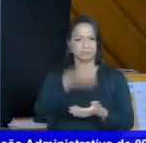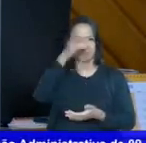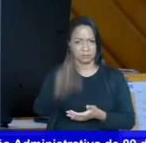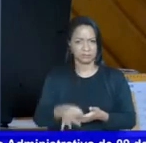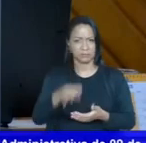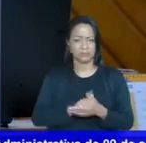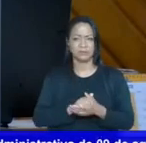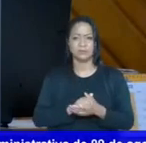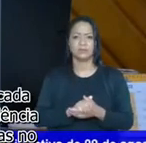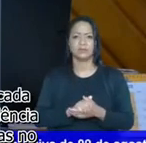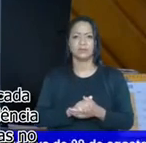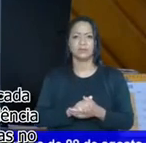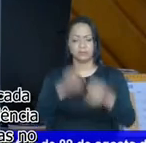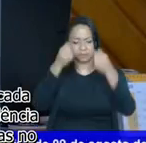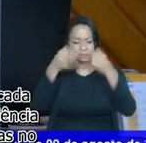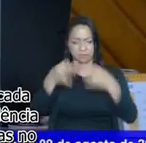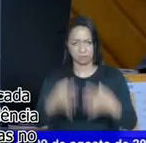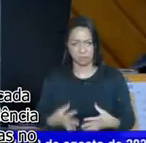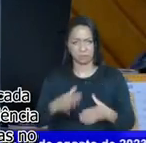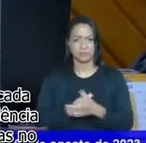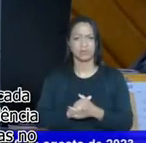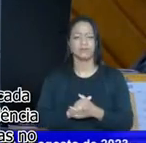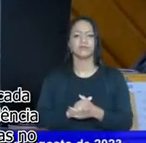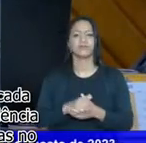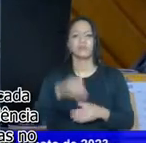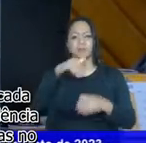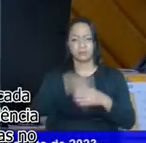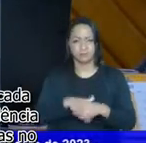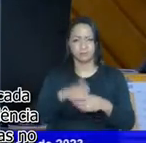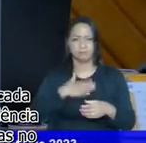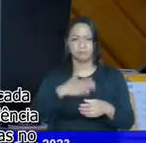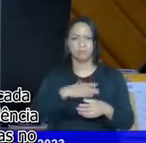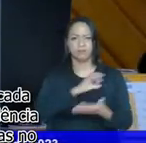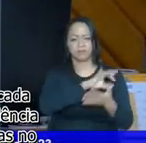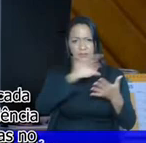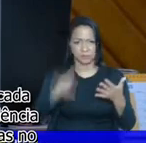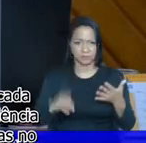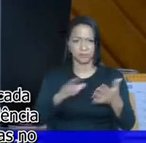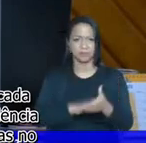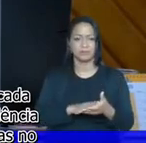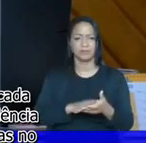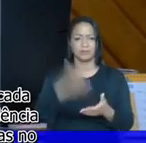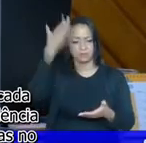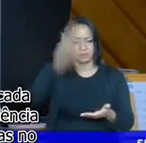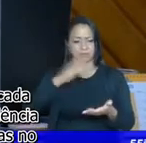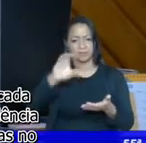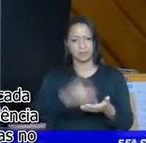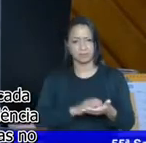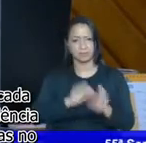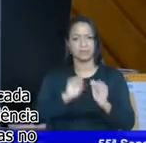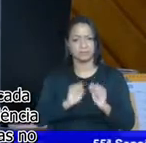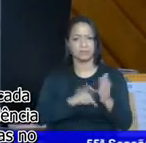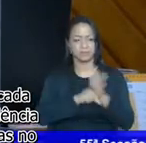conforme posso expor. E aí colaciono para Vossas Excelências, no meu voto, cada uma das notas fiscais, onde cada um de Vossas Excelências